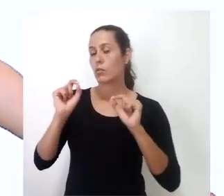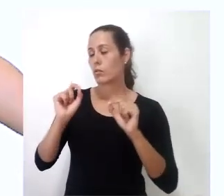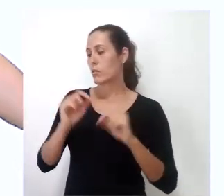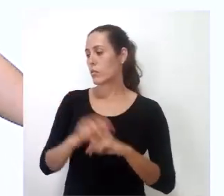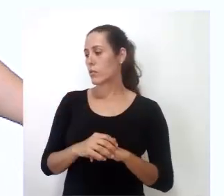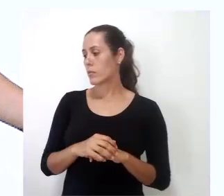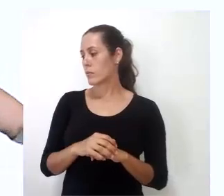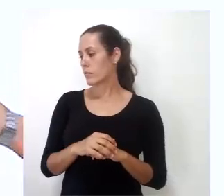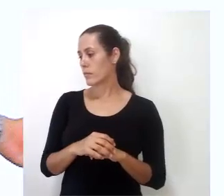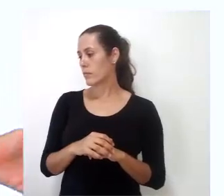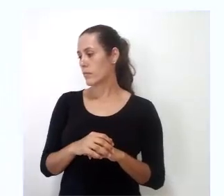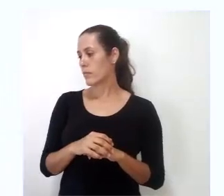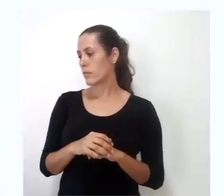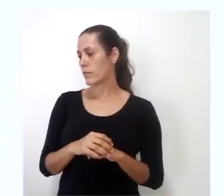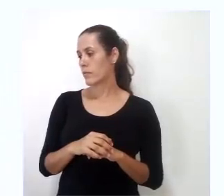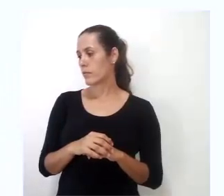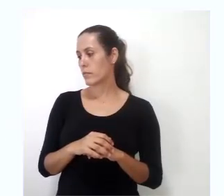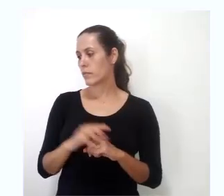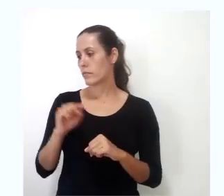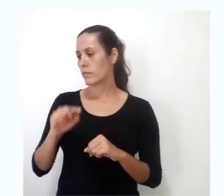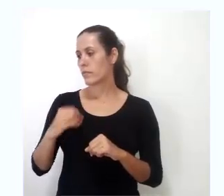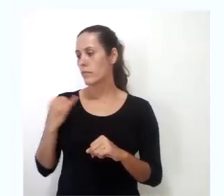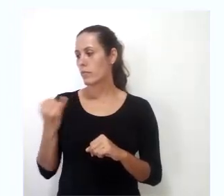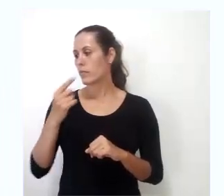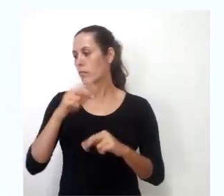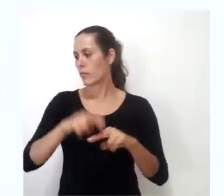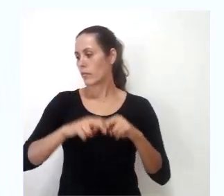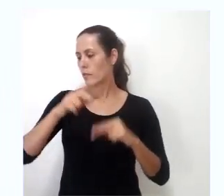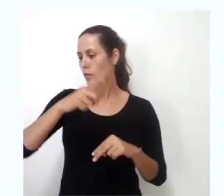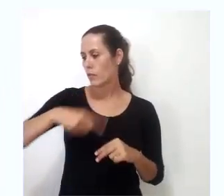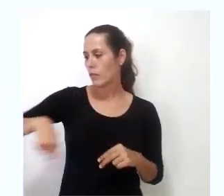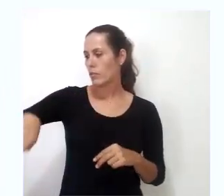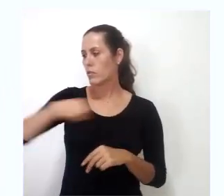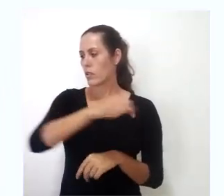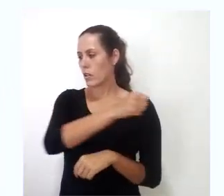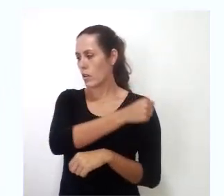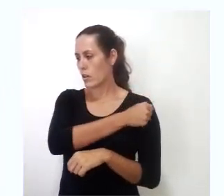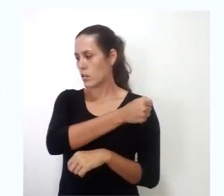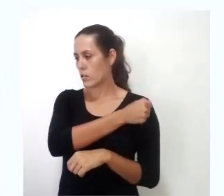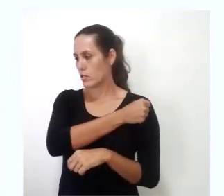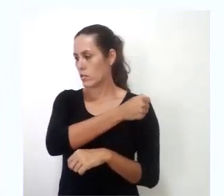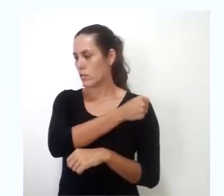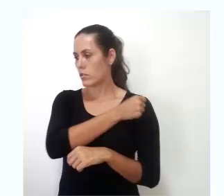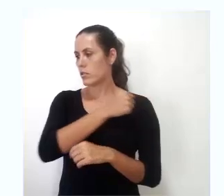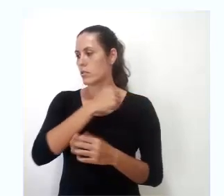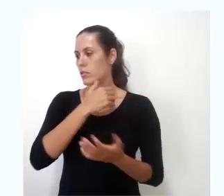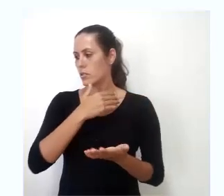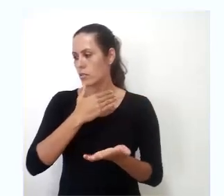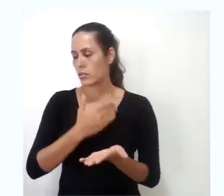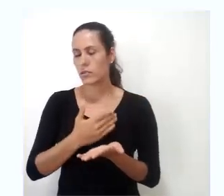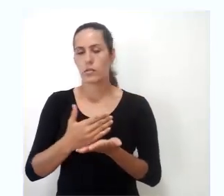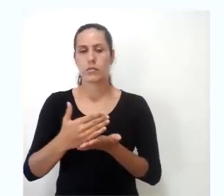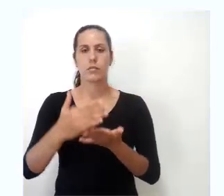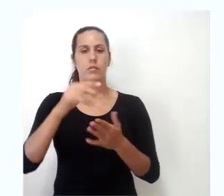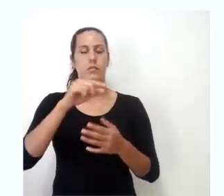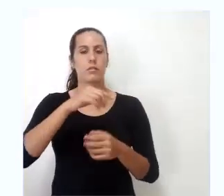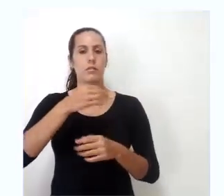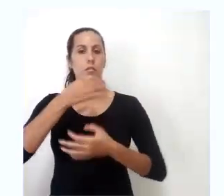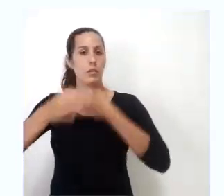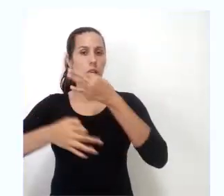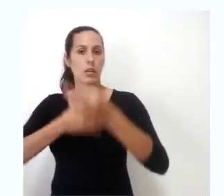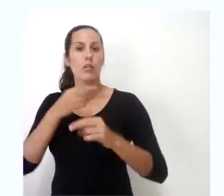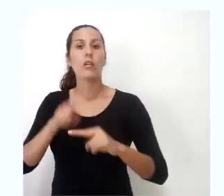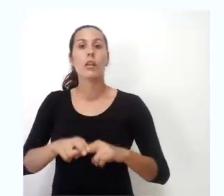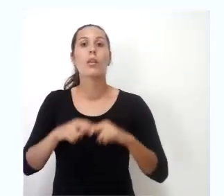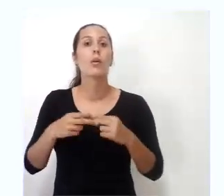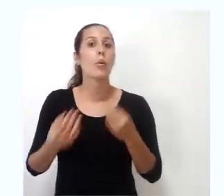como professor, eu digo sempre, um ponto importantíssimo para que você, estudante, vá se dar muito bem numa argumentação,